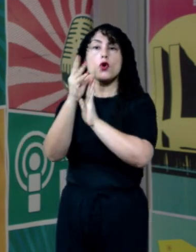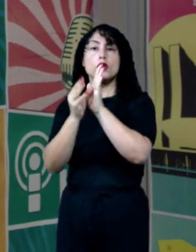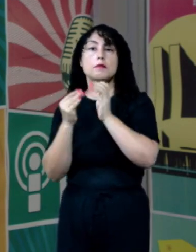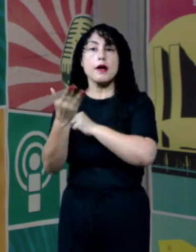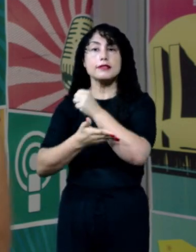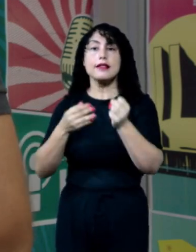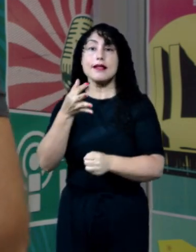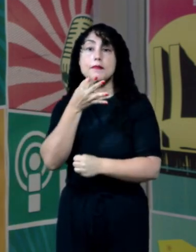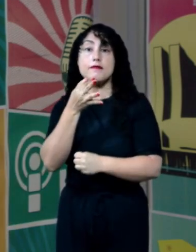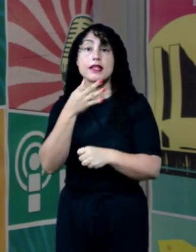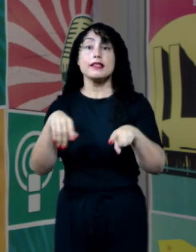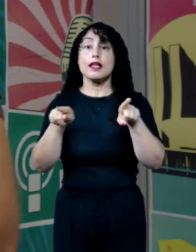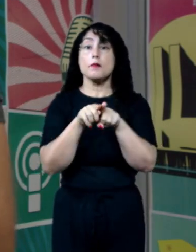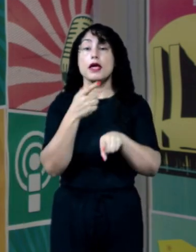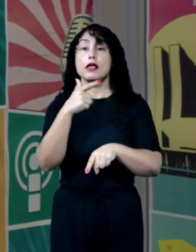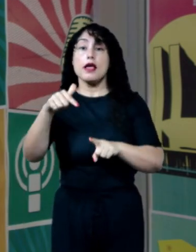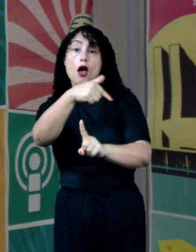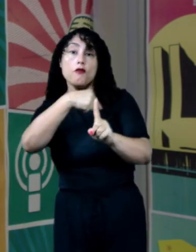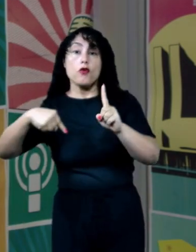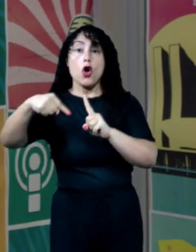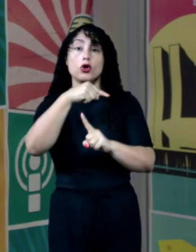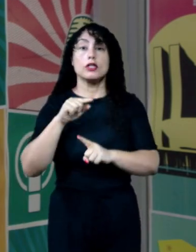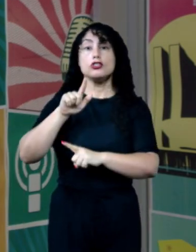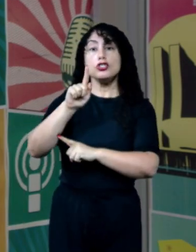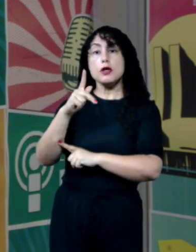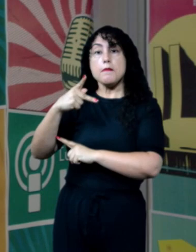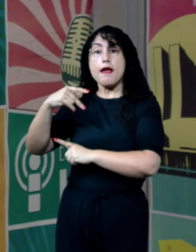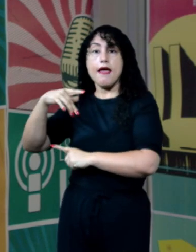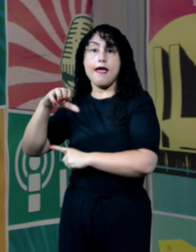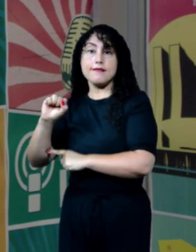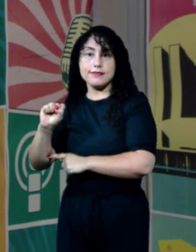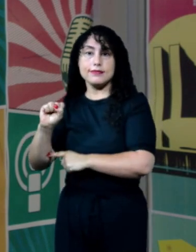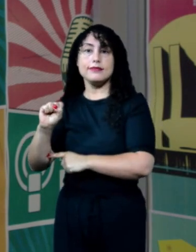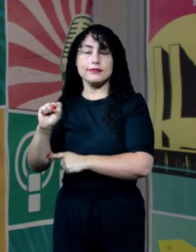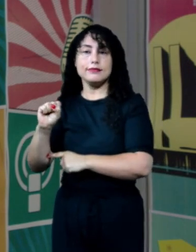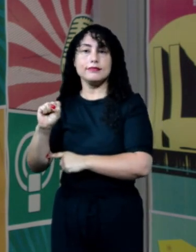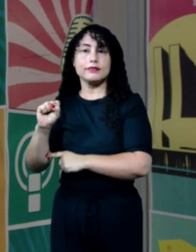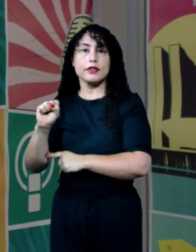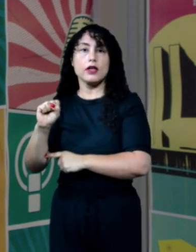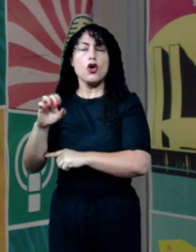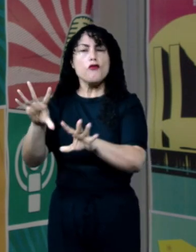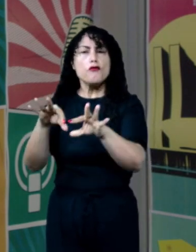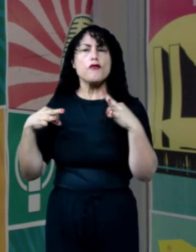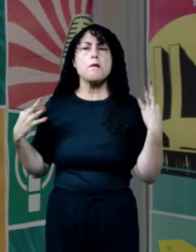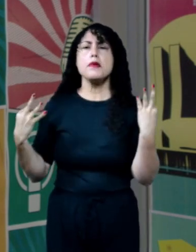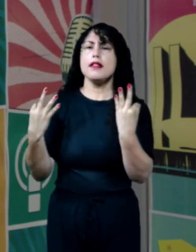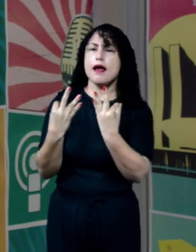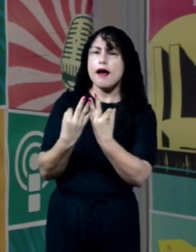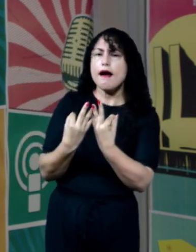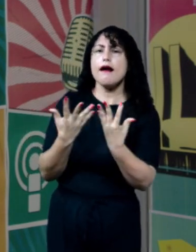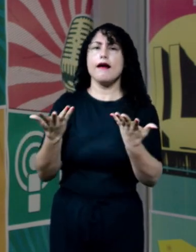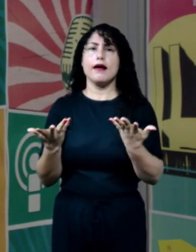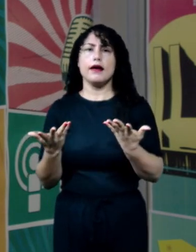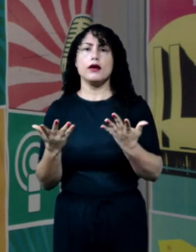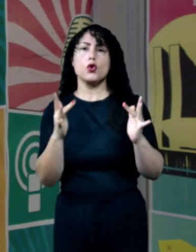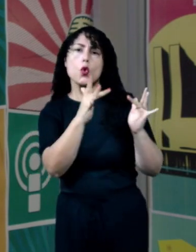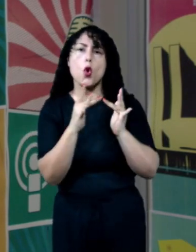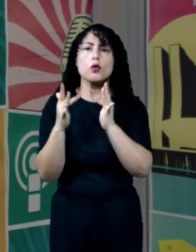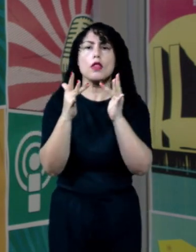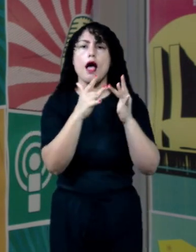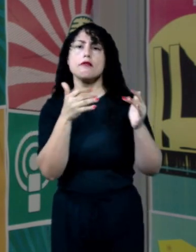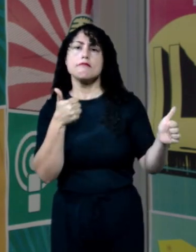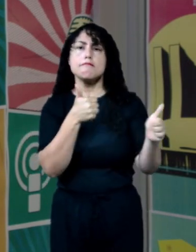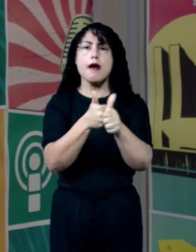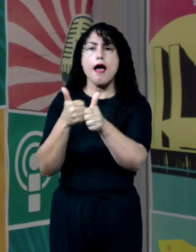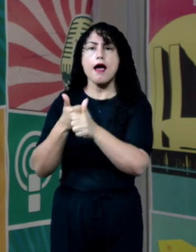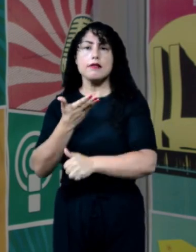preferências, mas também das preferências à sua volta do GPS. Então, dos seus familiares, né? Dos seus contatos próximos, dos